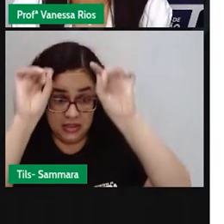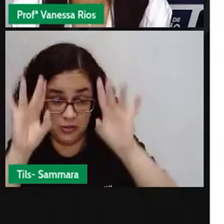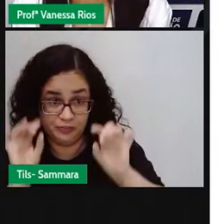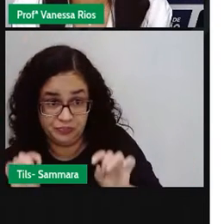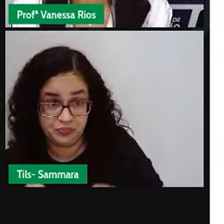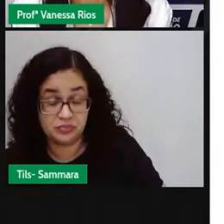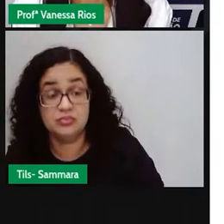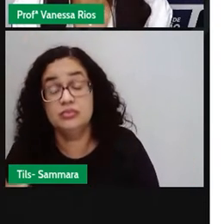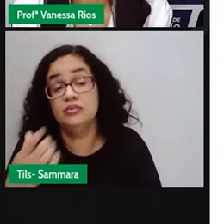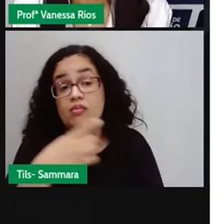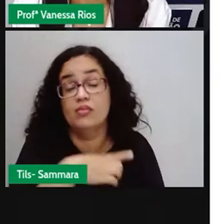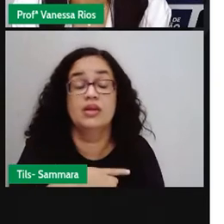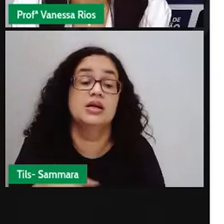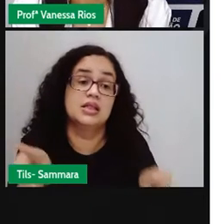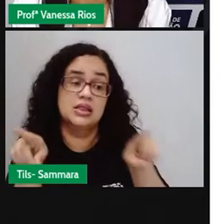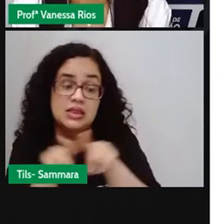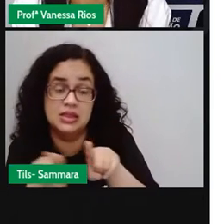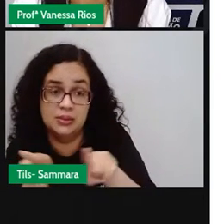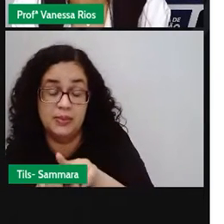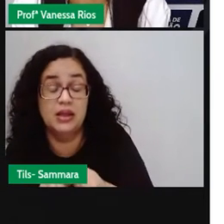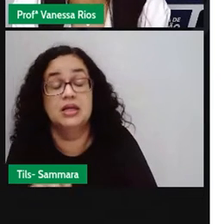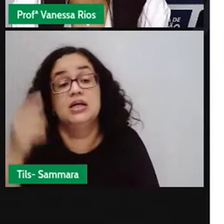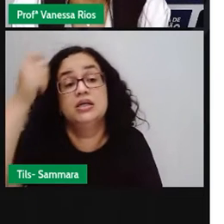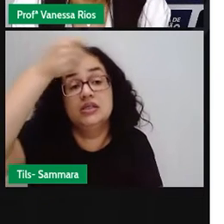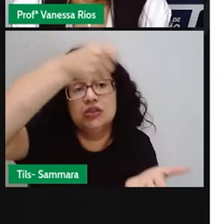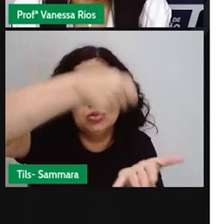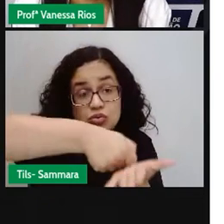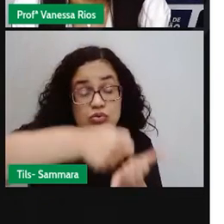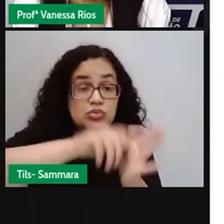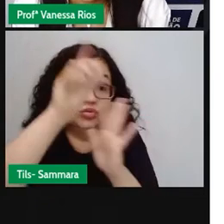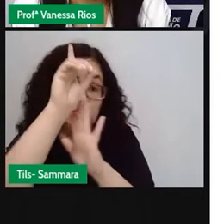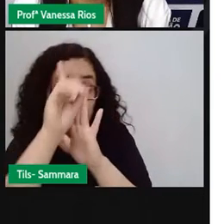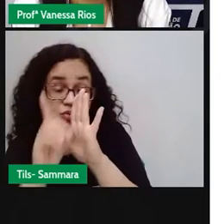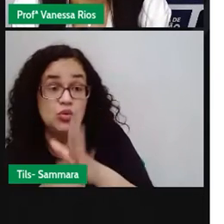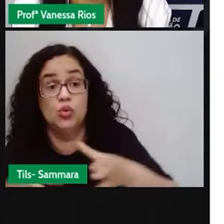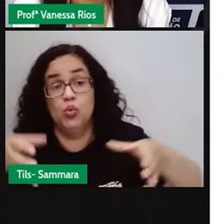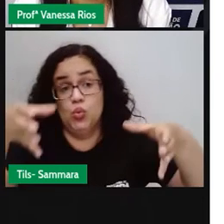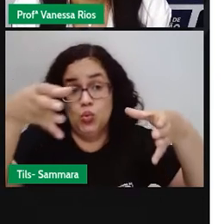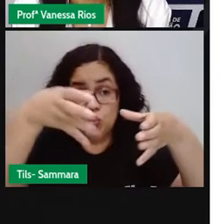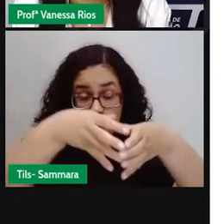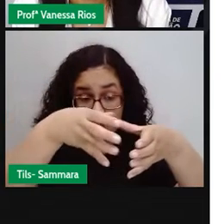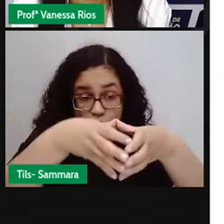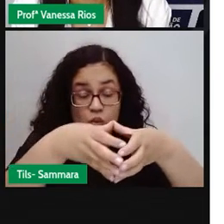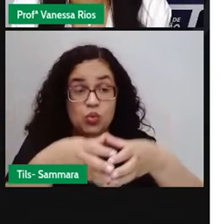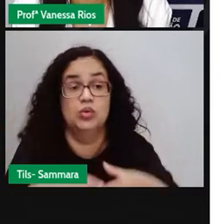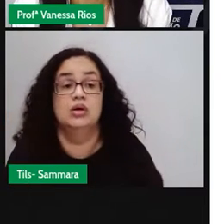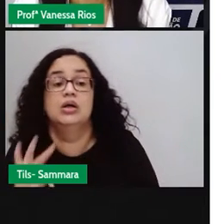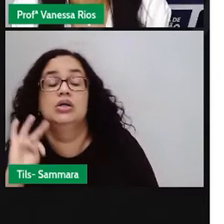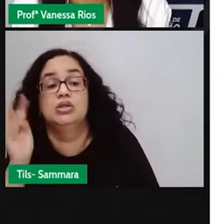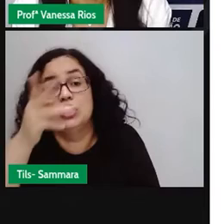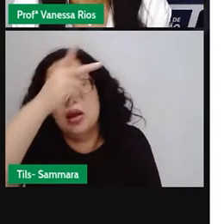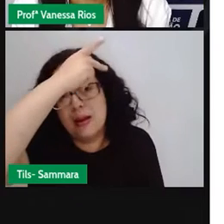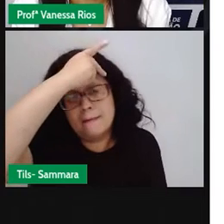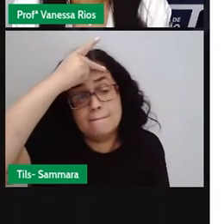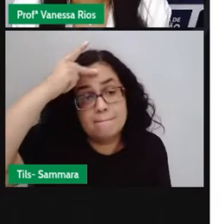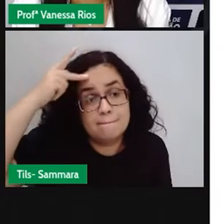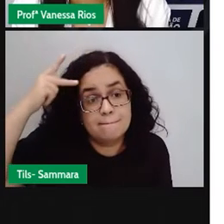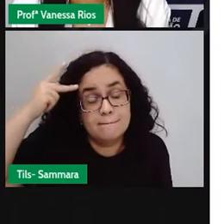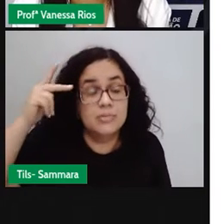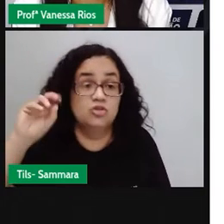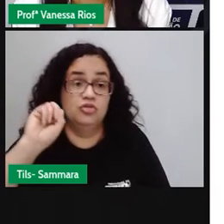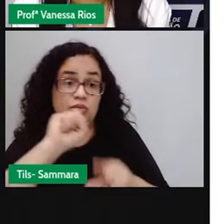e existem também aqueles direitos e deveres que pertencem aí ao conjunto completo de pessoas que formam